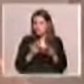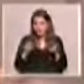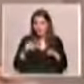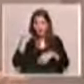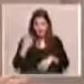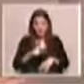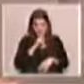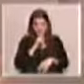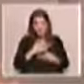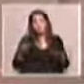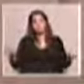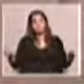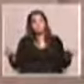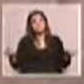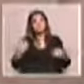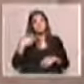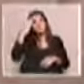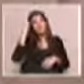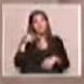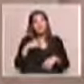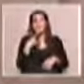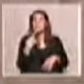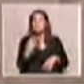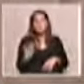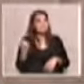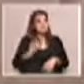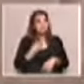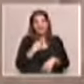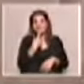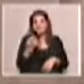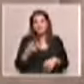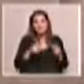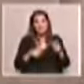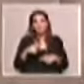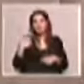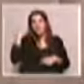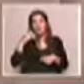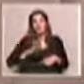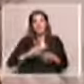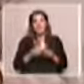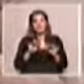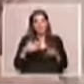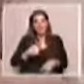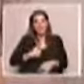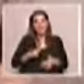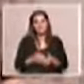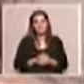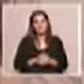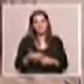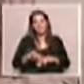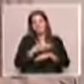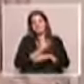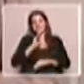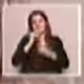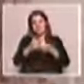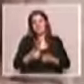ou não esta possibilidade, não é? Que eu acho que isto é uma pergunta que se impõe para todos aqueles que adoram queijo como eu, por exemplo. Antes de mais, obrigada